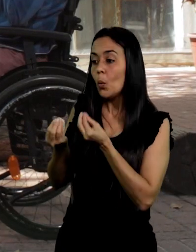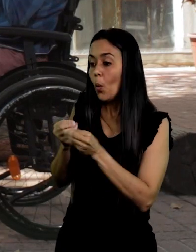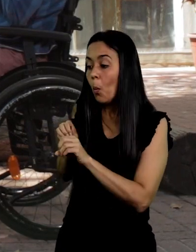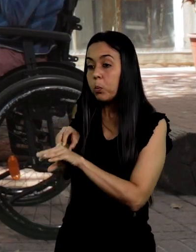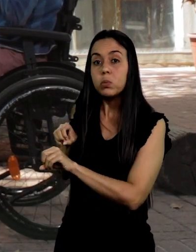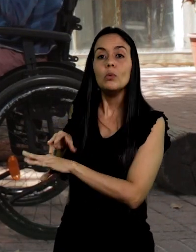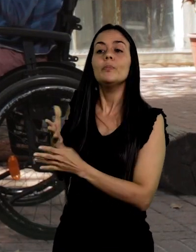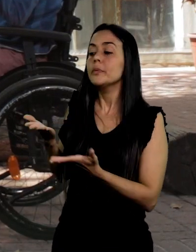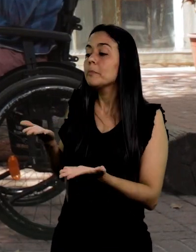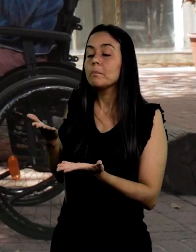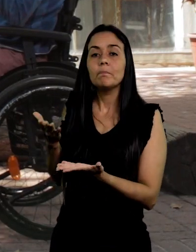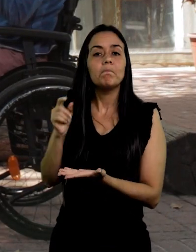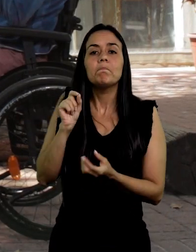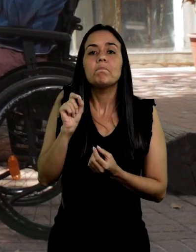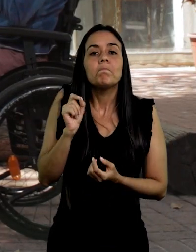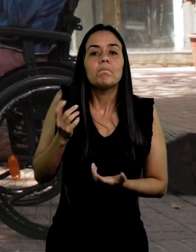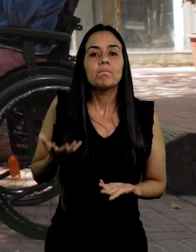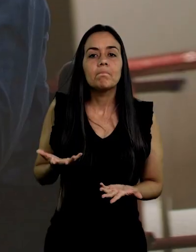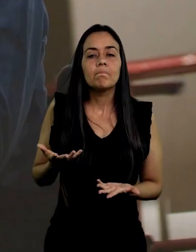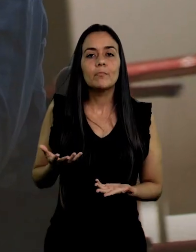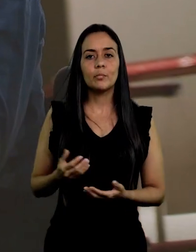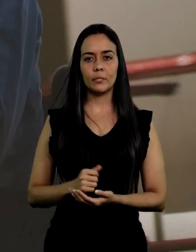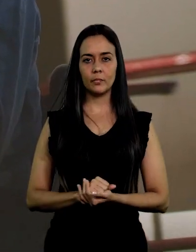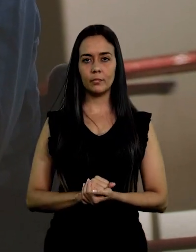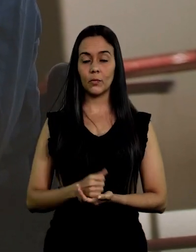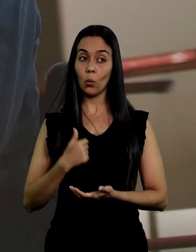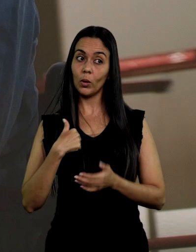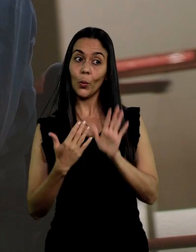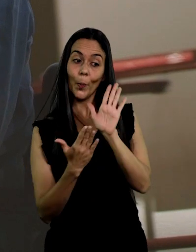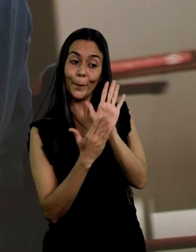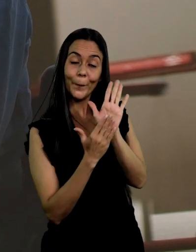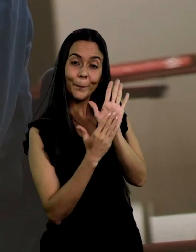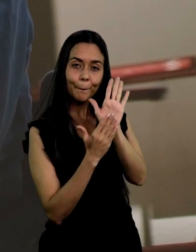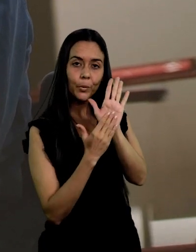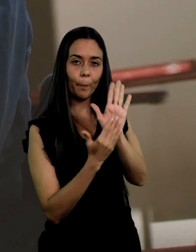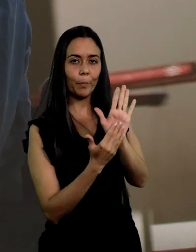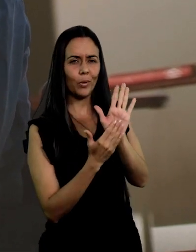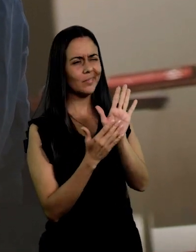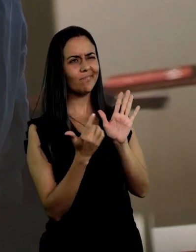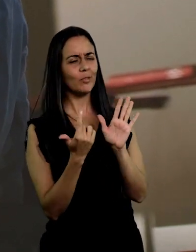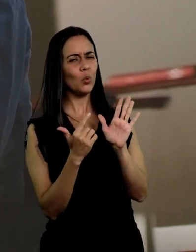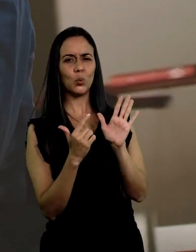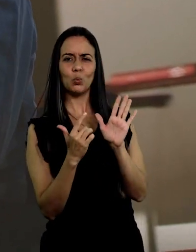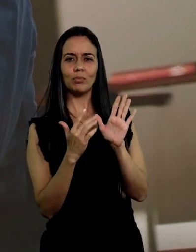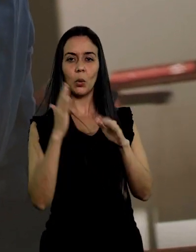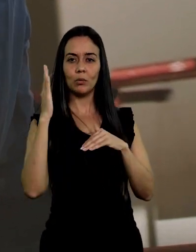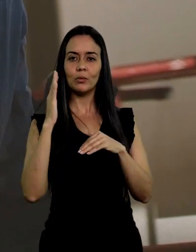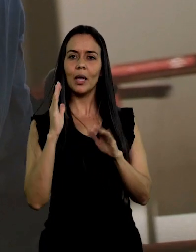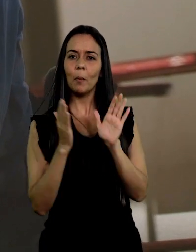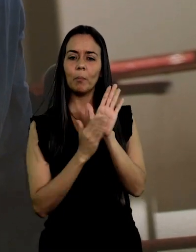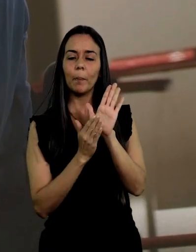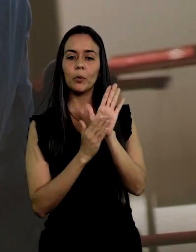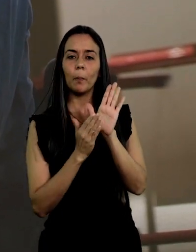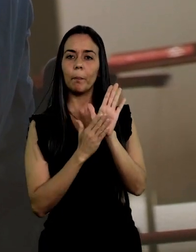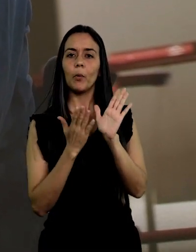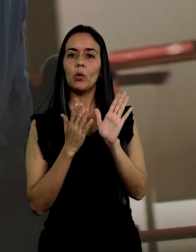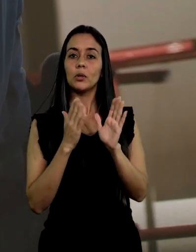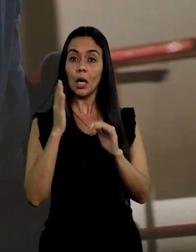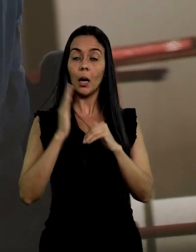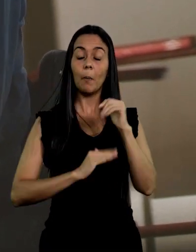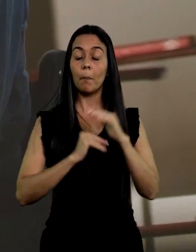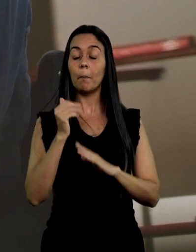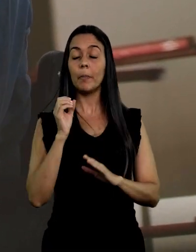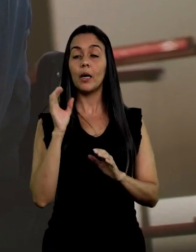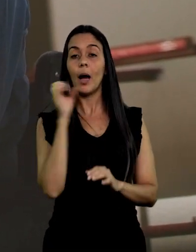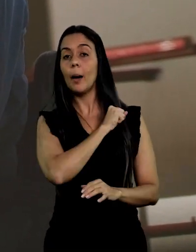Então, eu não sei como... Eu não tenho uma proposta prática. Aliás, a proposta prática não é o meu forte. Isso é ruim,